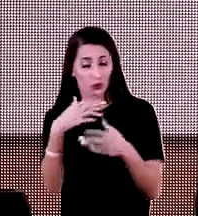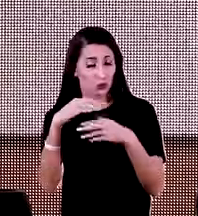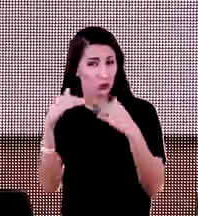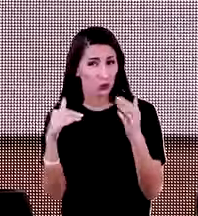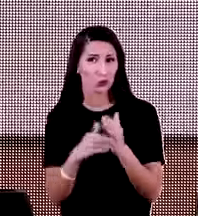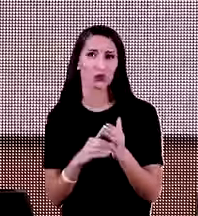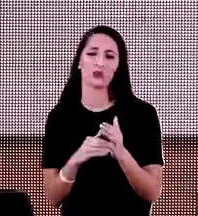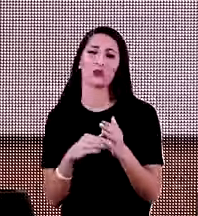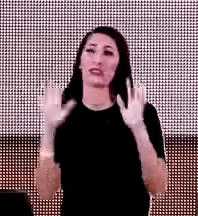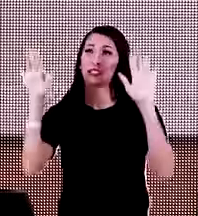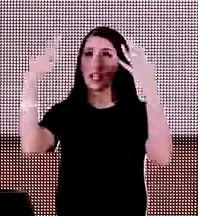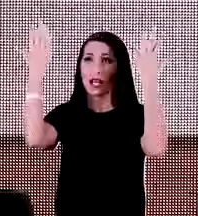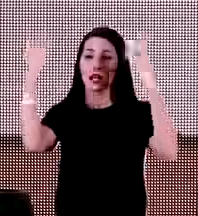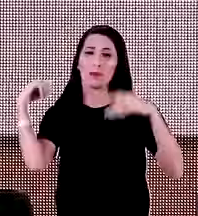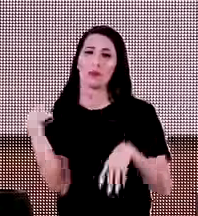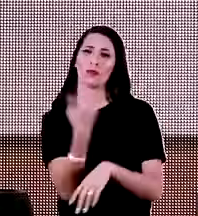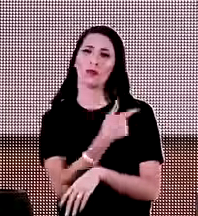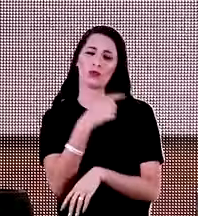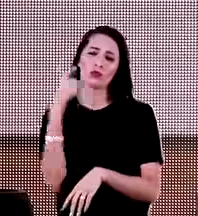daí gosta de mim.